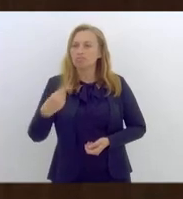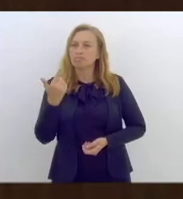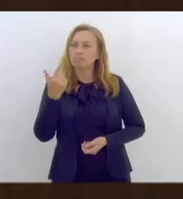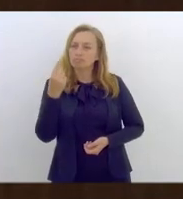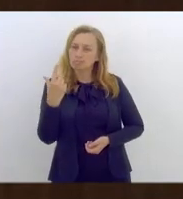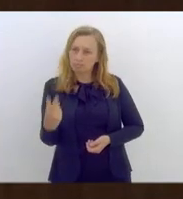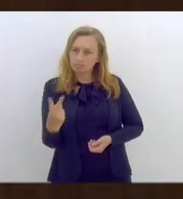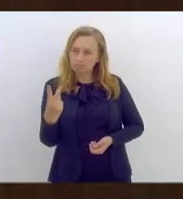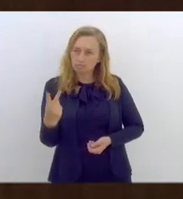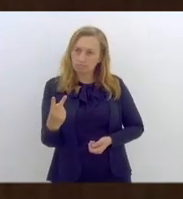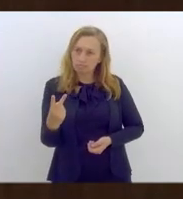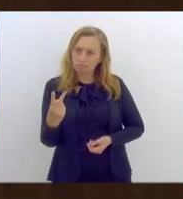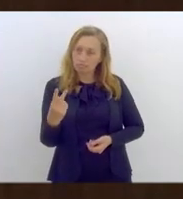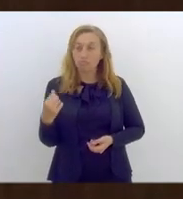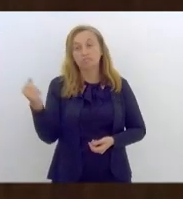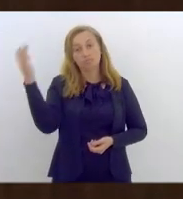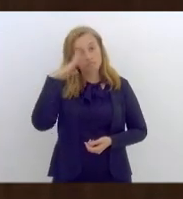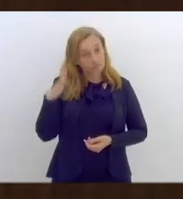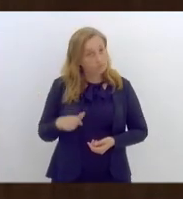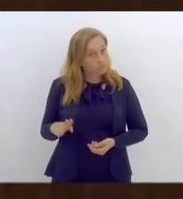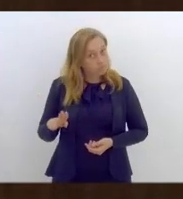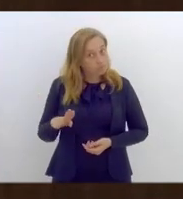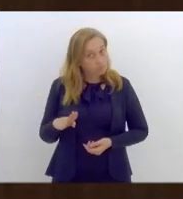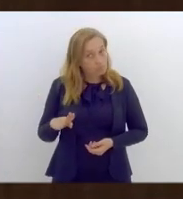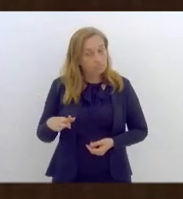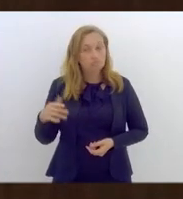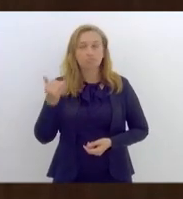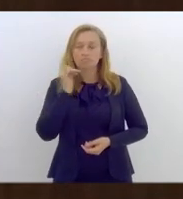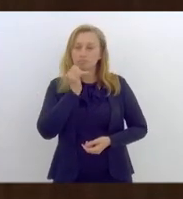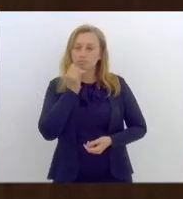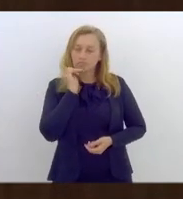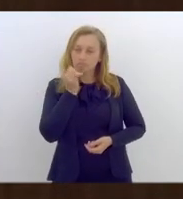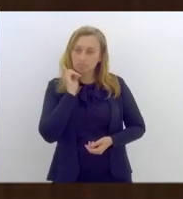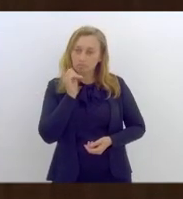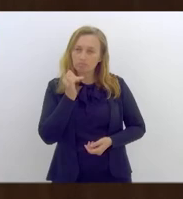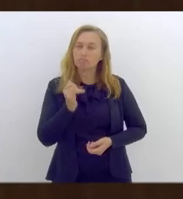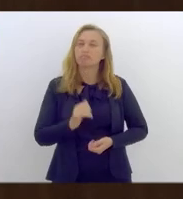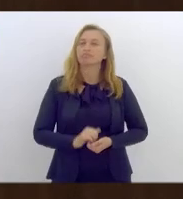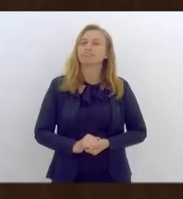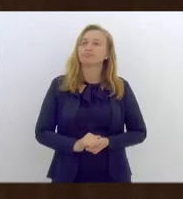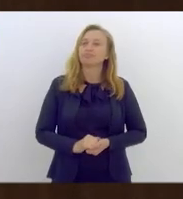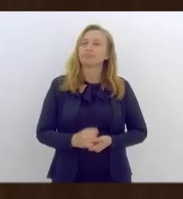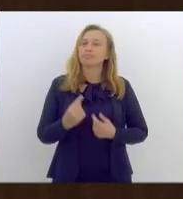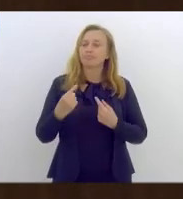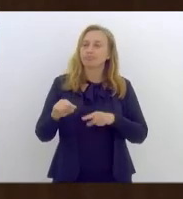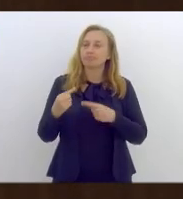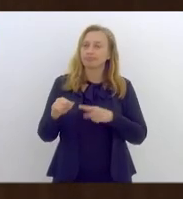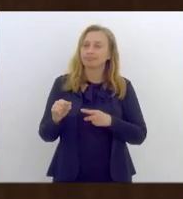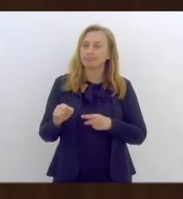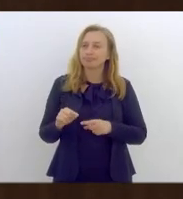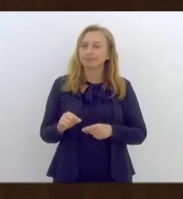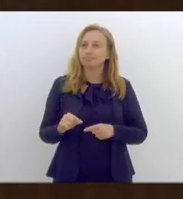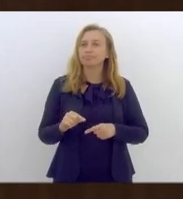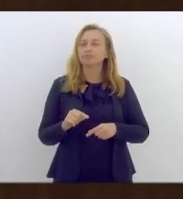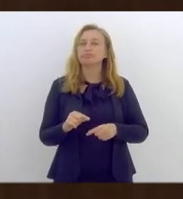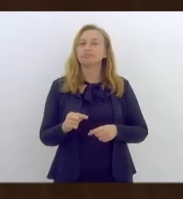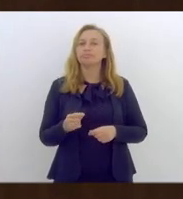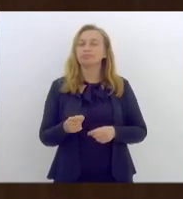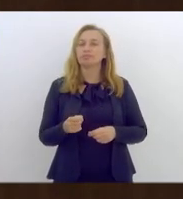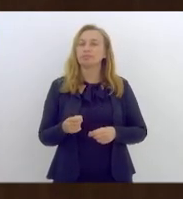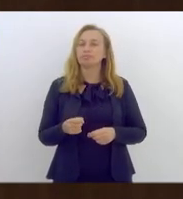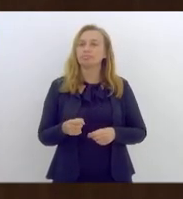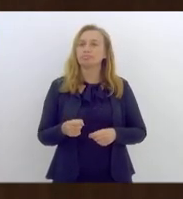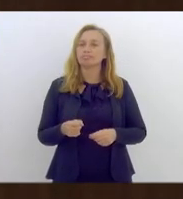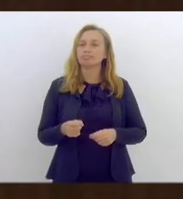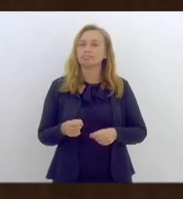isso no caso do Brasil relataram O esgotamento provocado pelas condições de trabalho